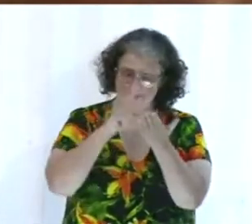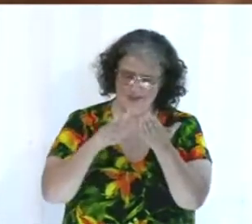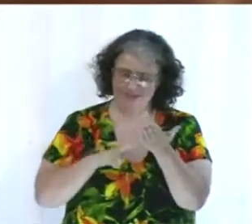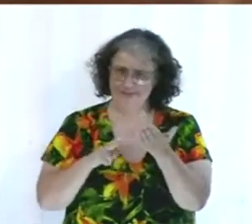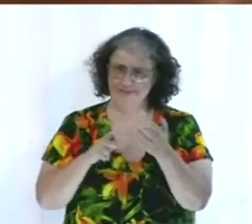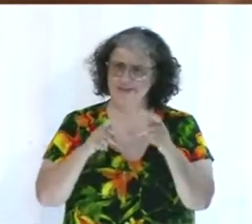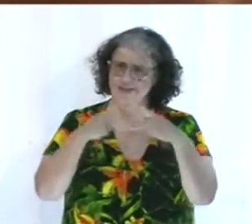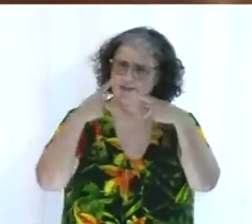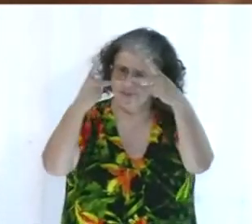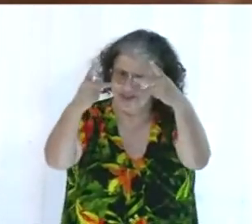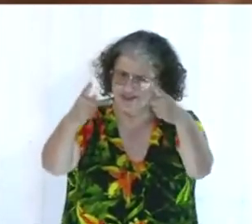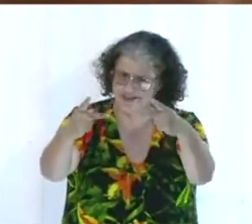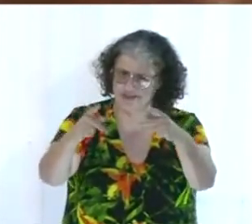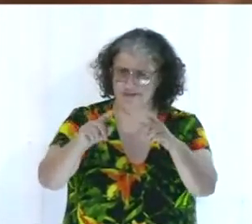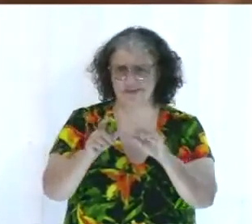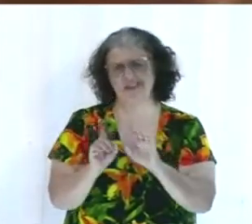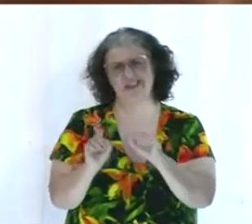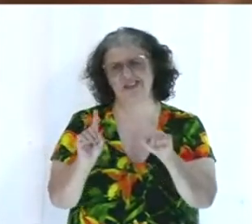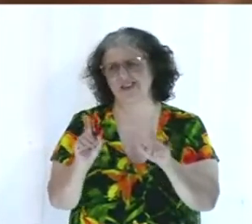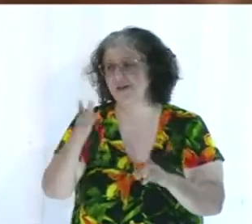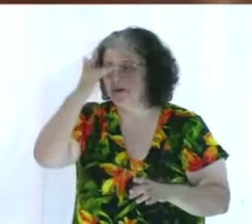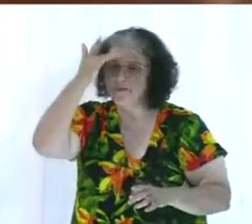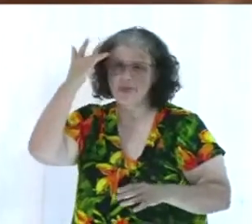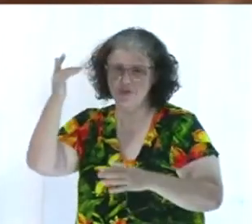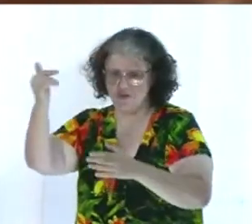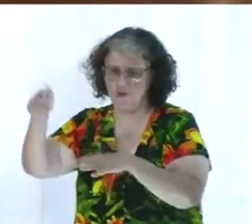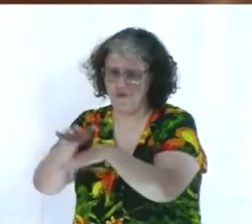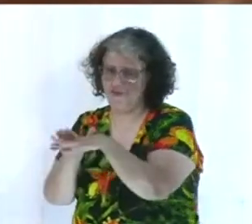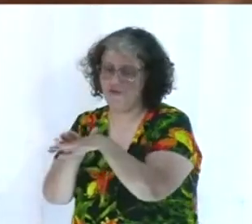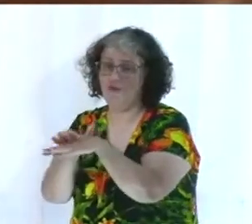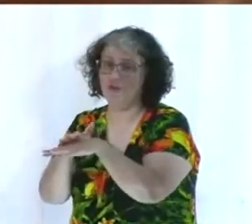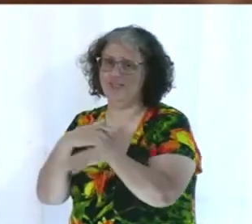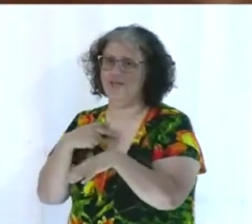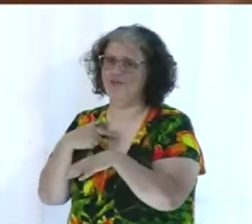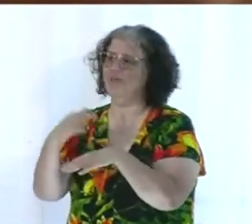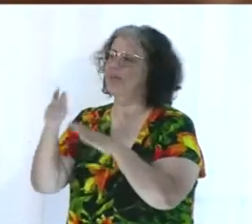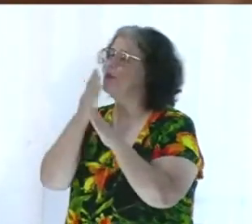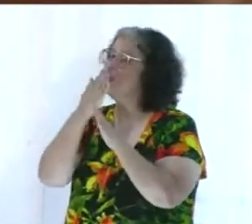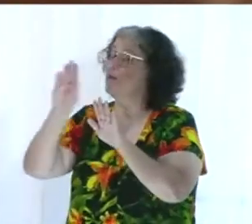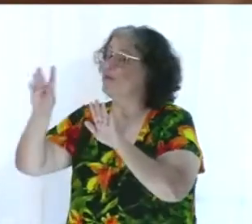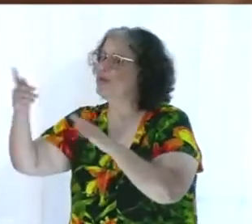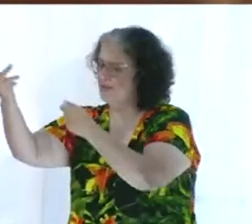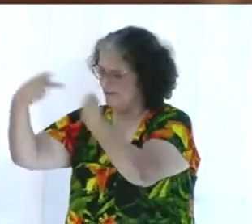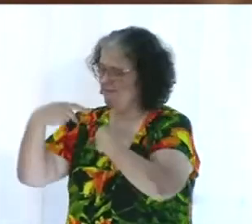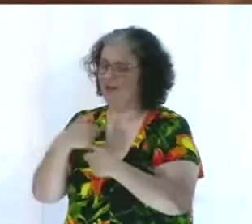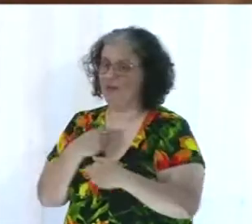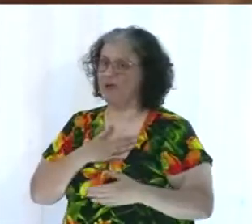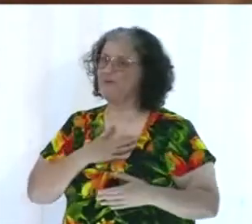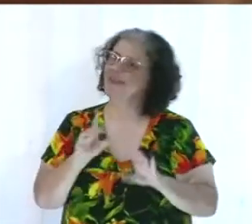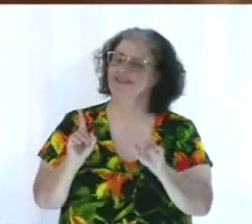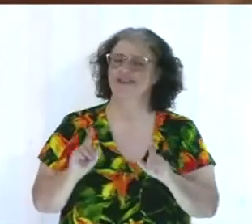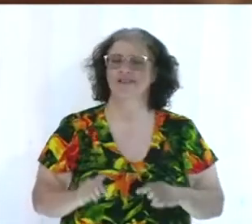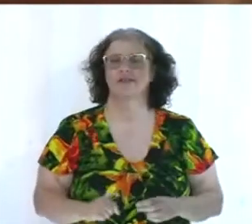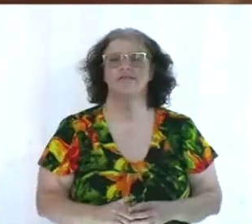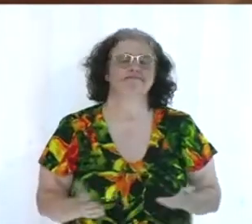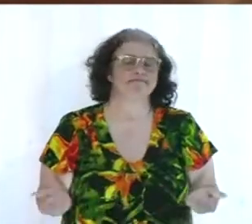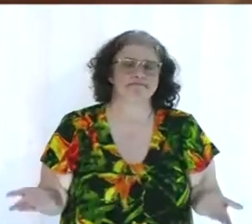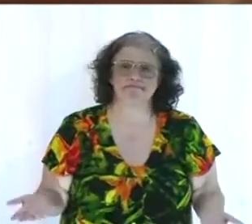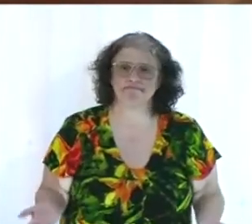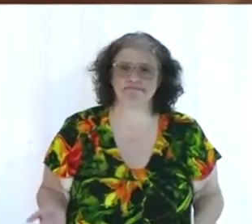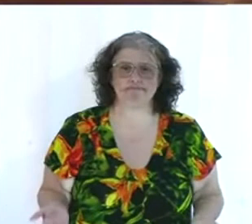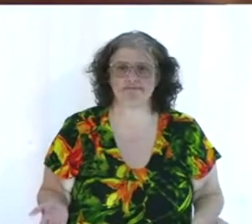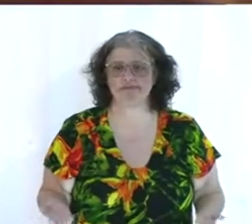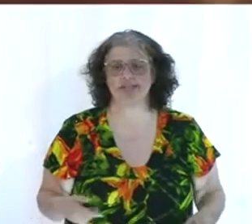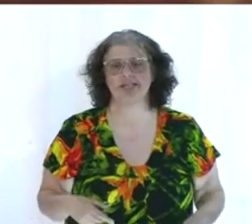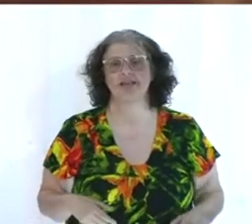que ele, o apóstolo Paulo, ou um anjo viesse do céu e apresentasse um outro evangelho, sabe como é que a igreja